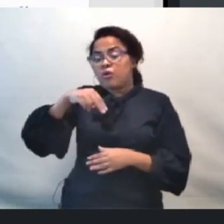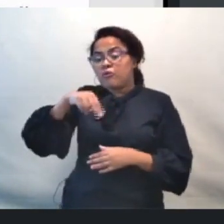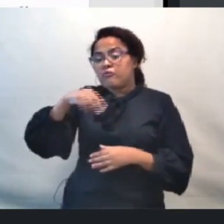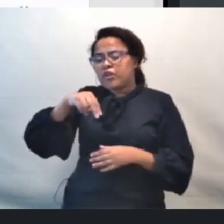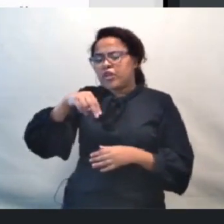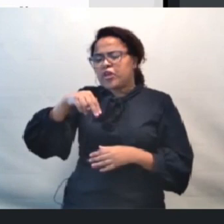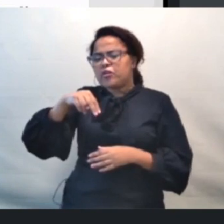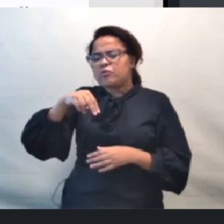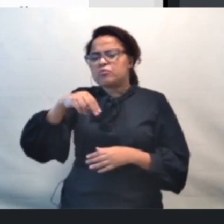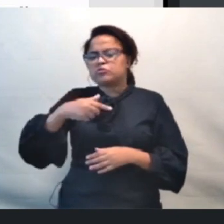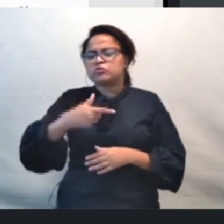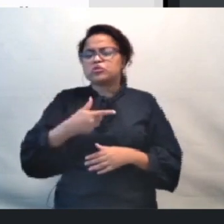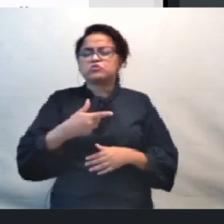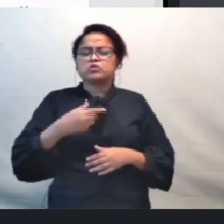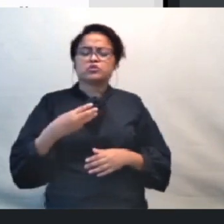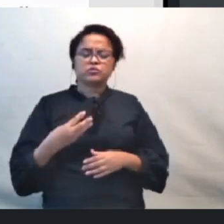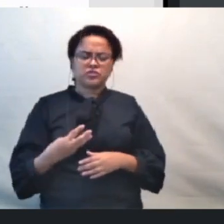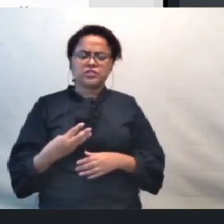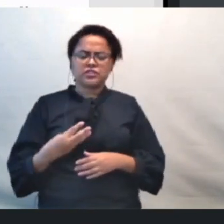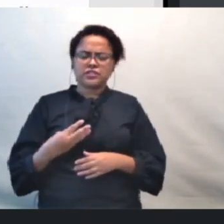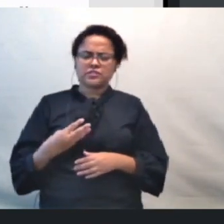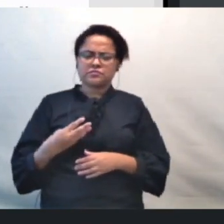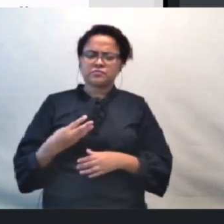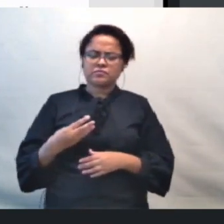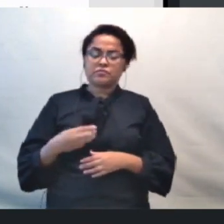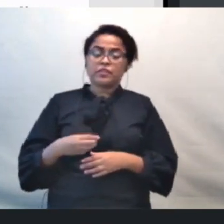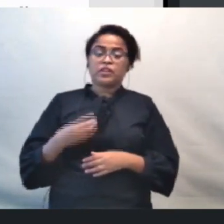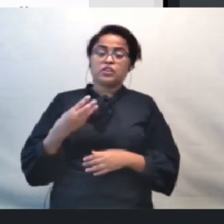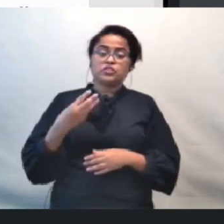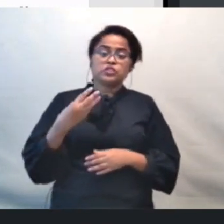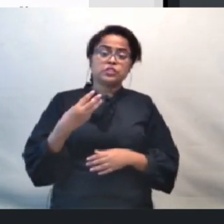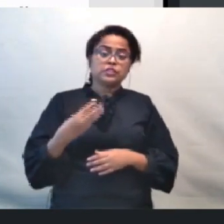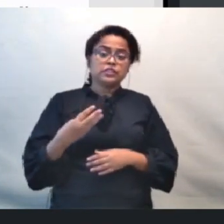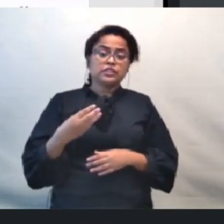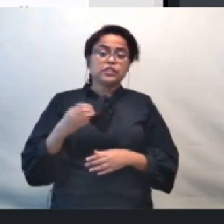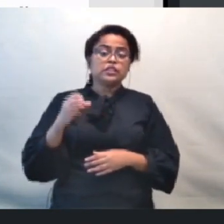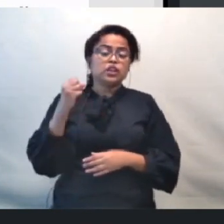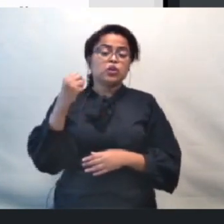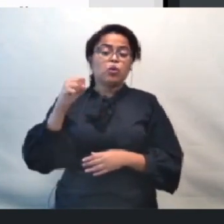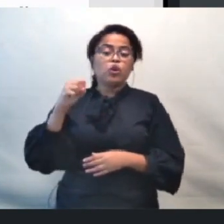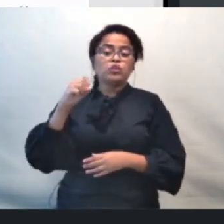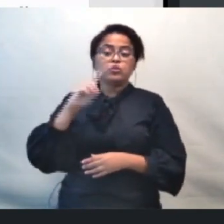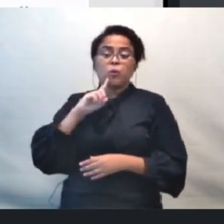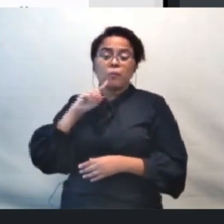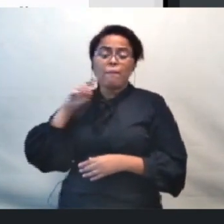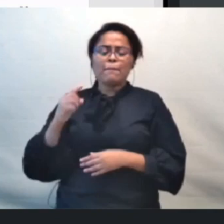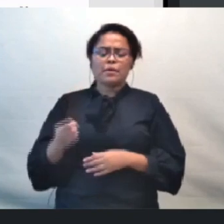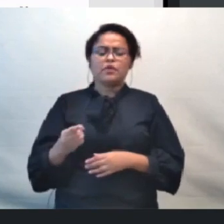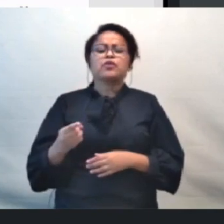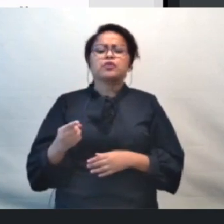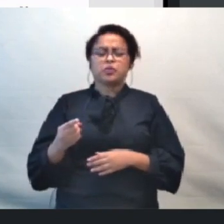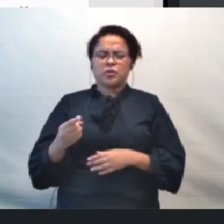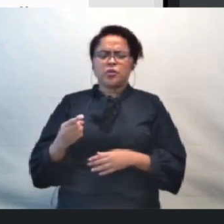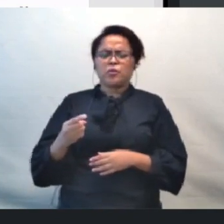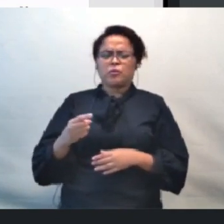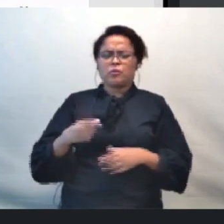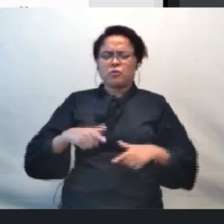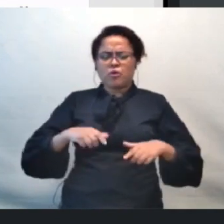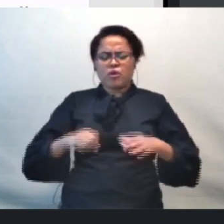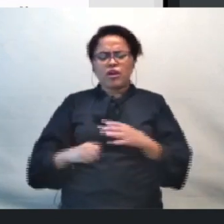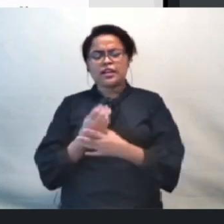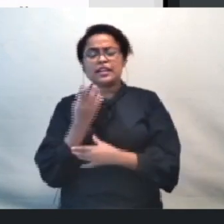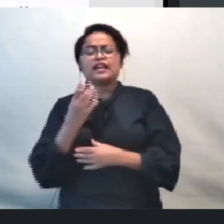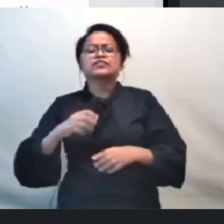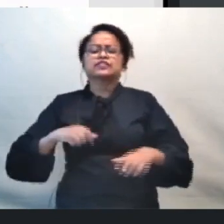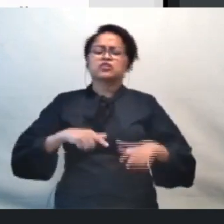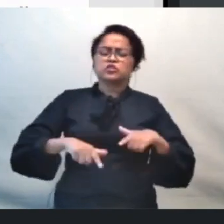então uma criação de 38.400 empregos na cidade. E do lado direito, a evolução